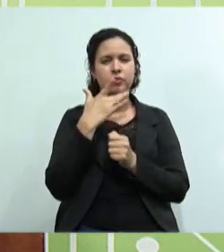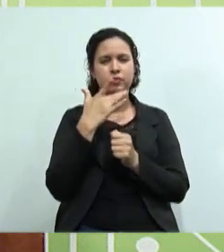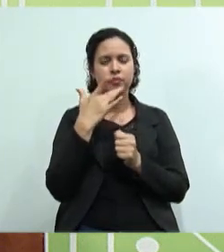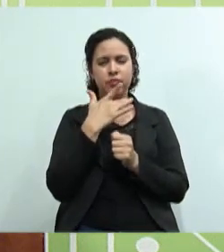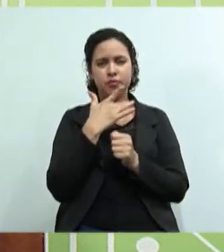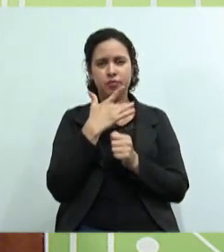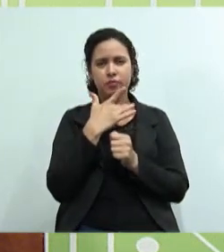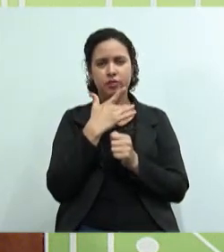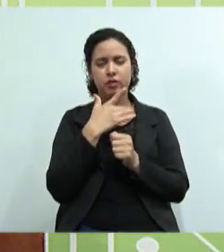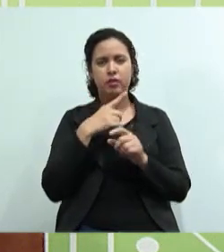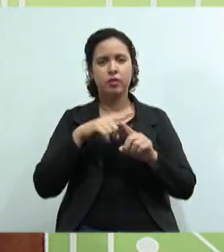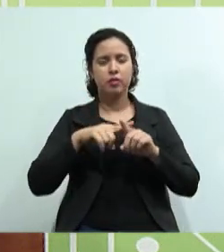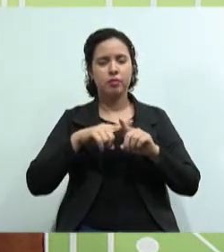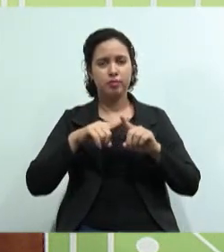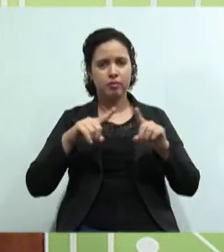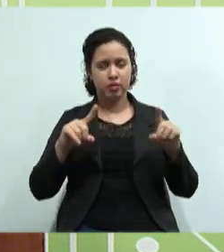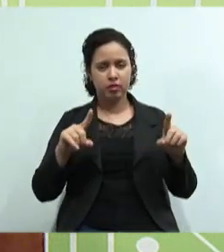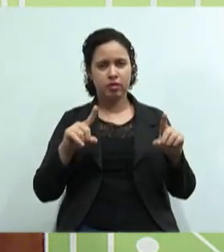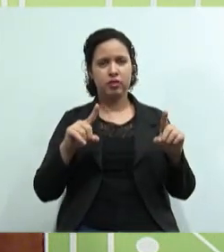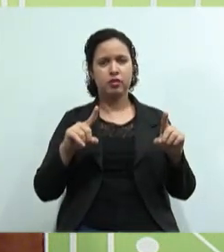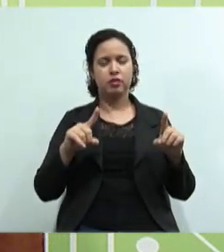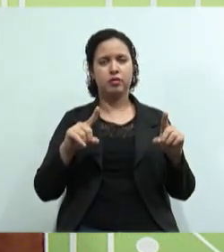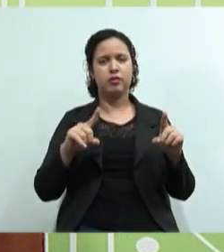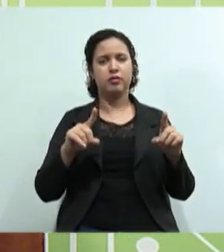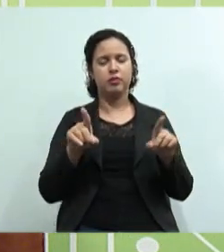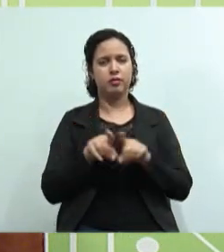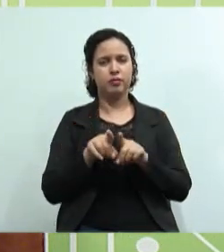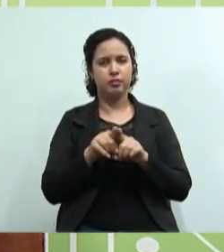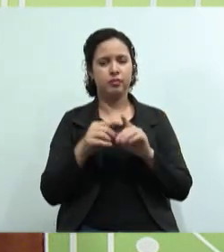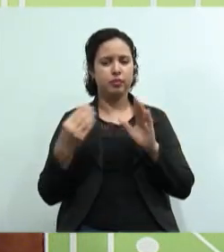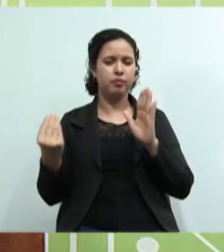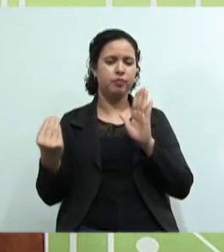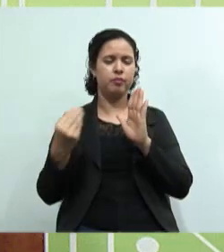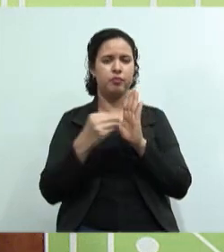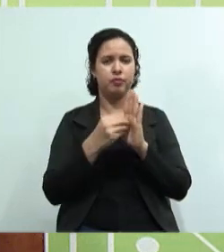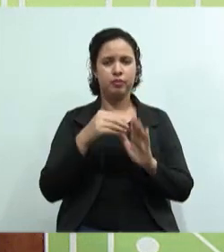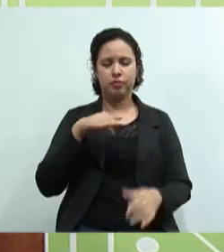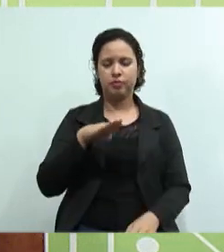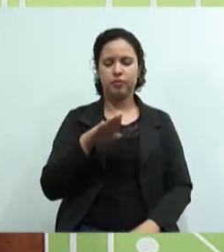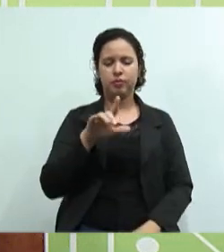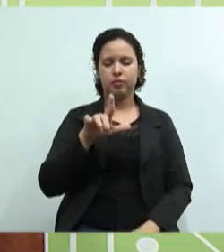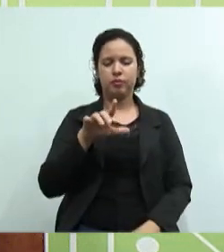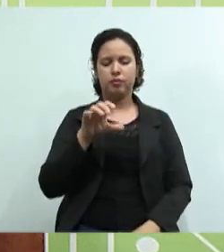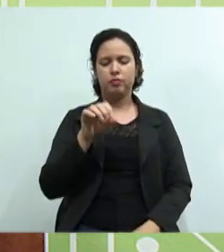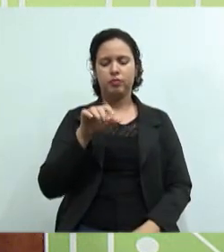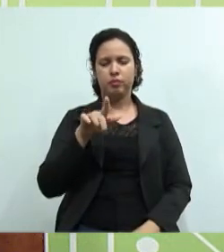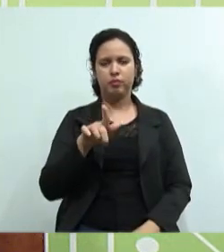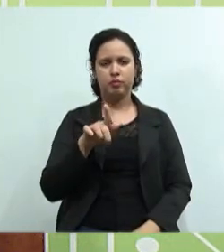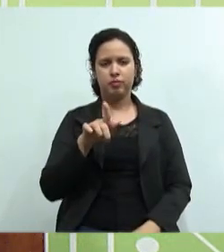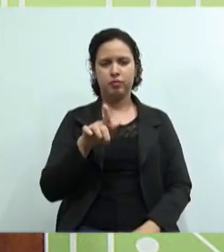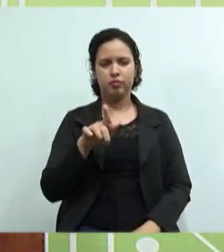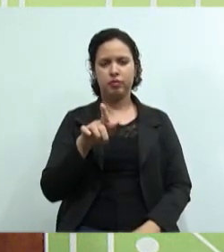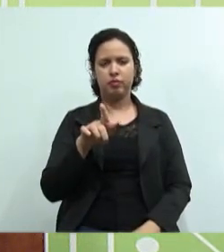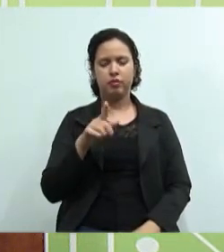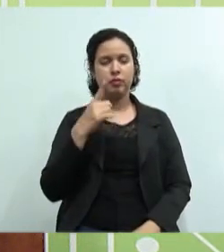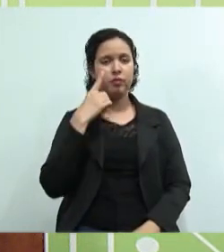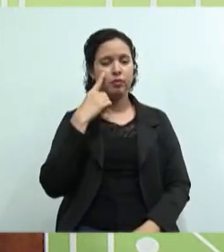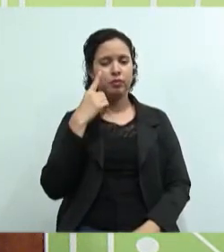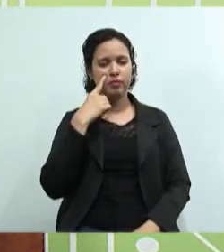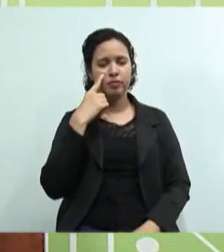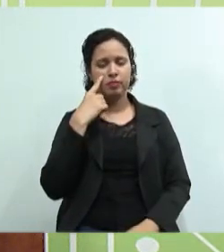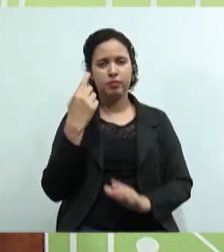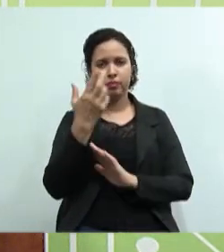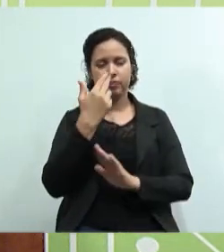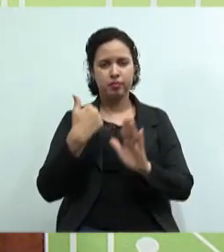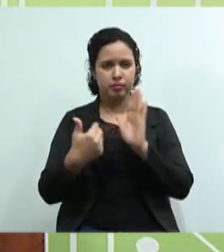no Padlet, e alguns eu coloquei até lá no blog. Eu quero ver se até a última aula eu consigo montar uma apresentação